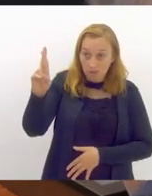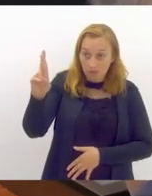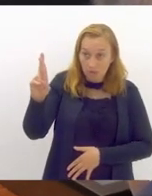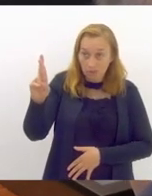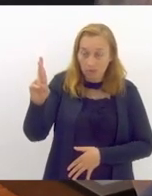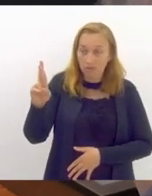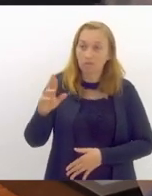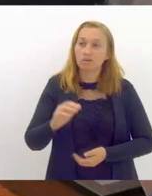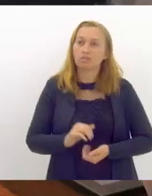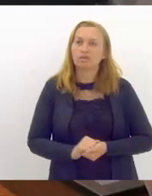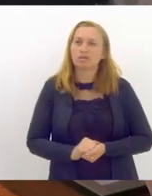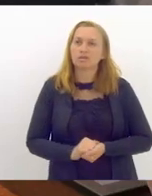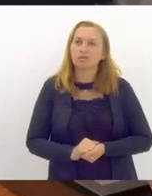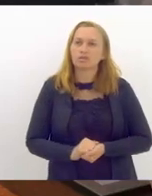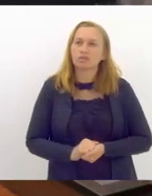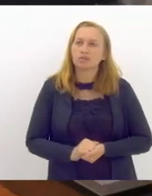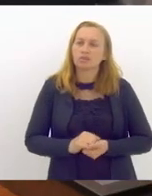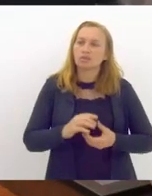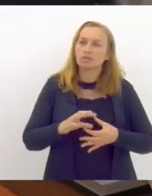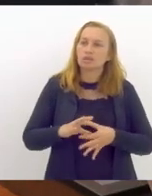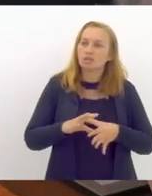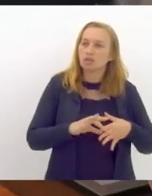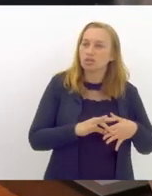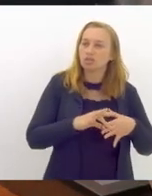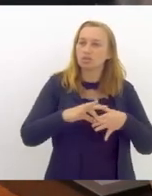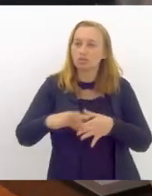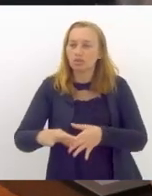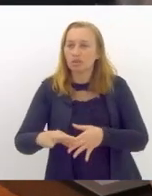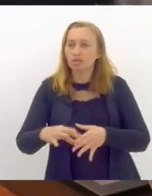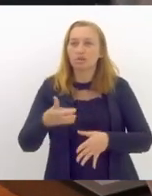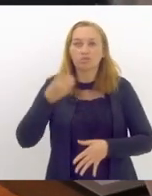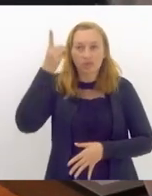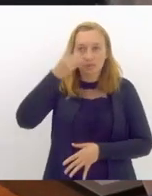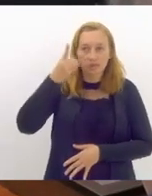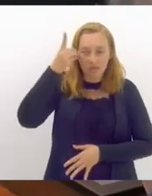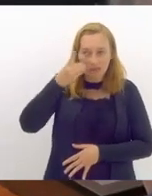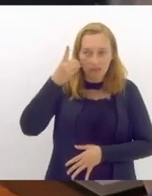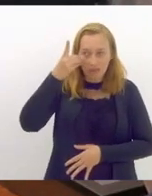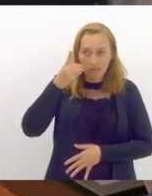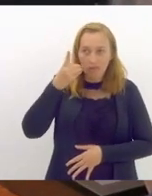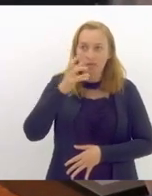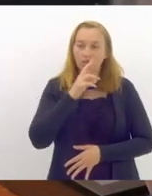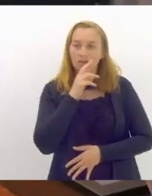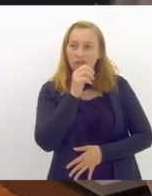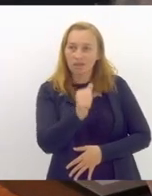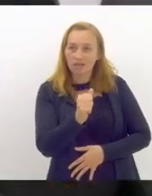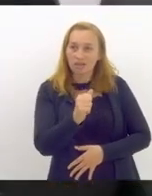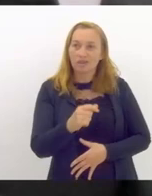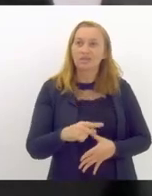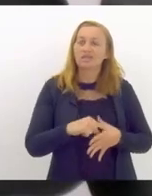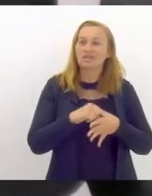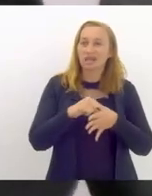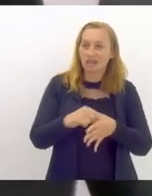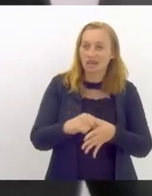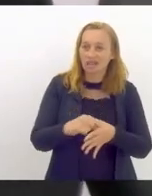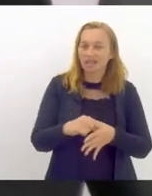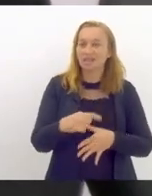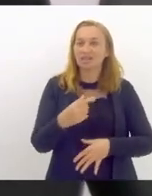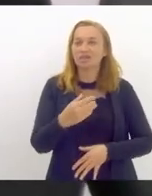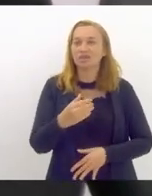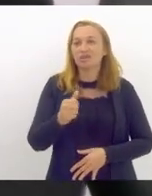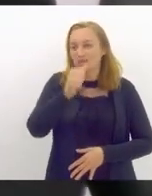colocado não pelo prefeito Mas pelo Deputado Rodrigo Amorim o sol é o líder do prefeito Eduardo Paes Mas enfim